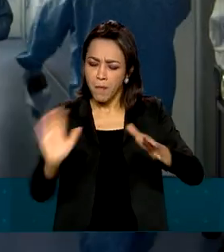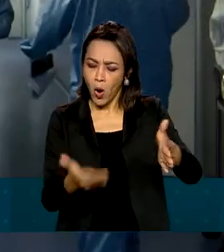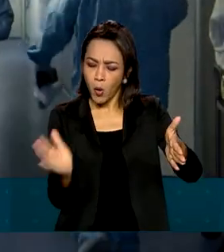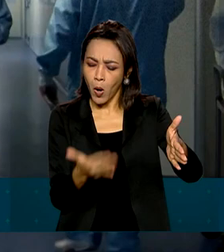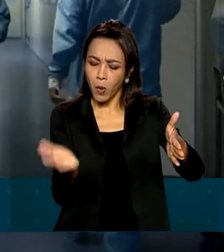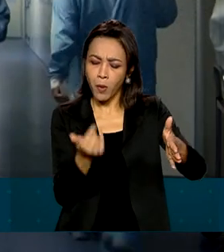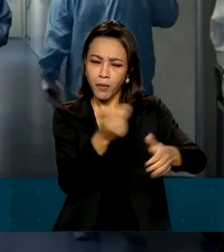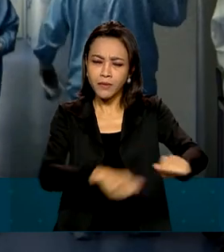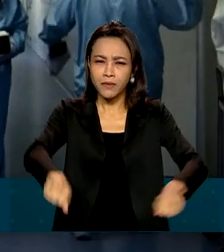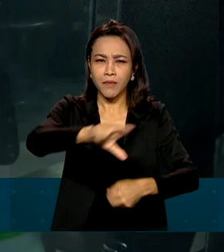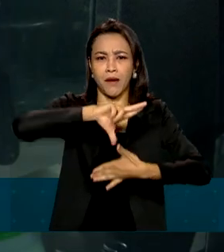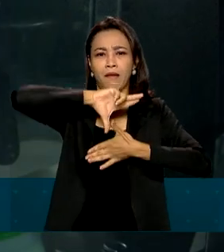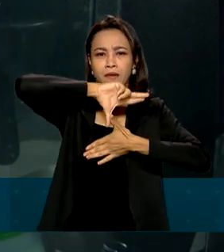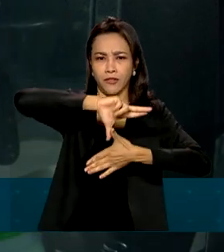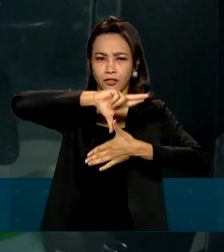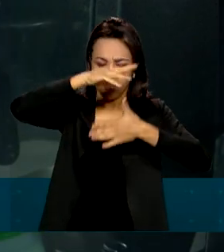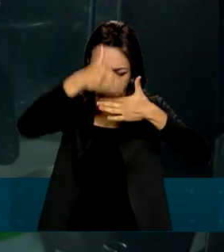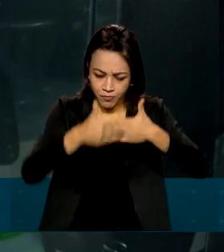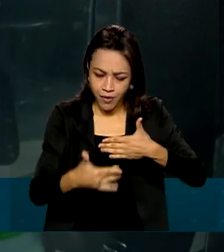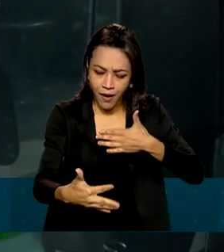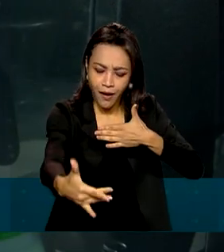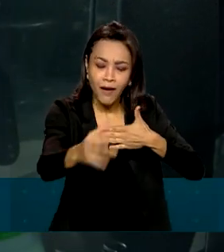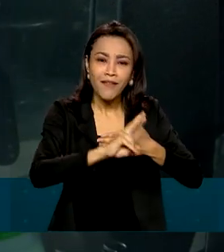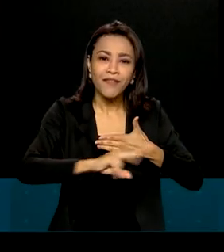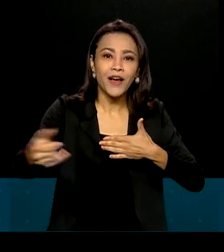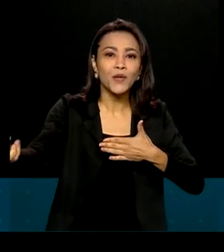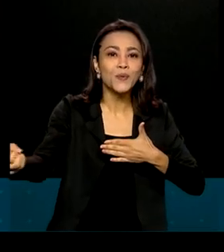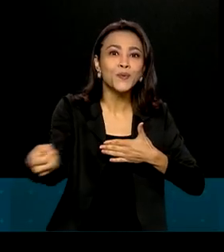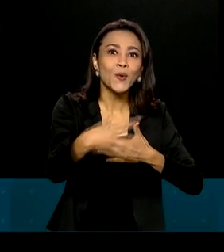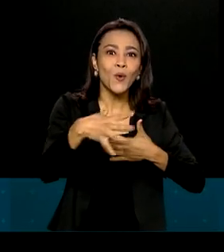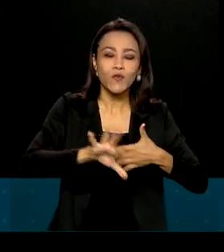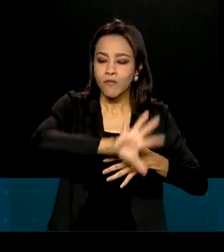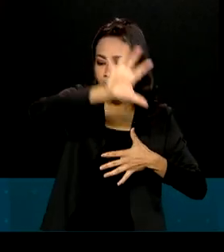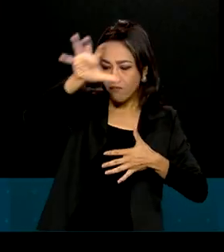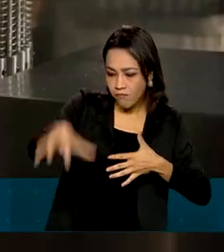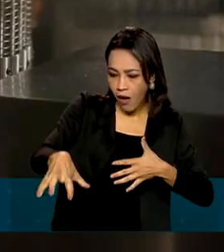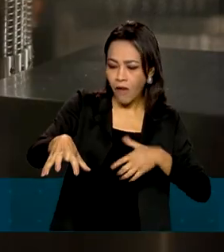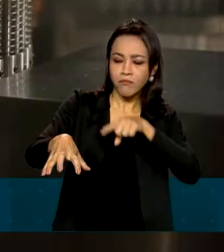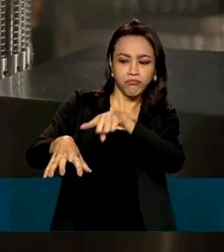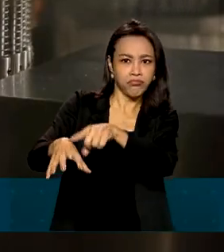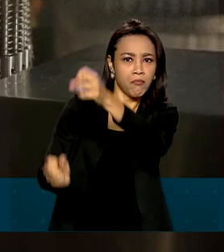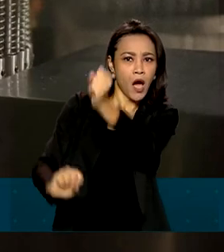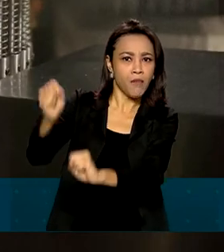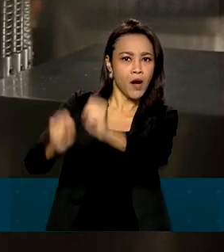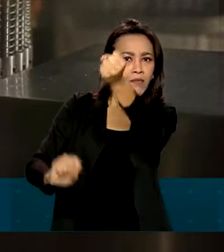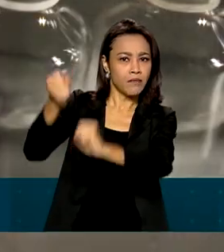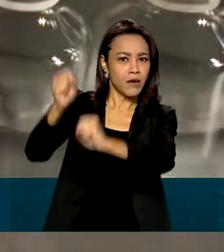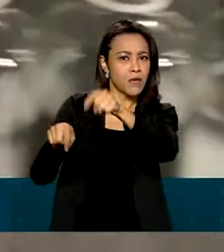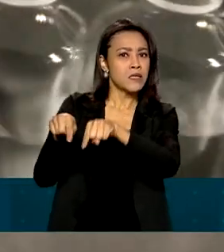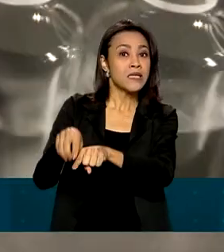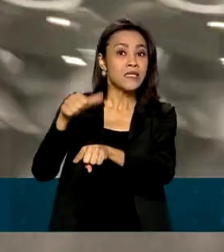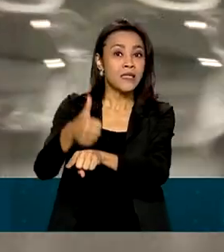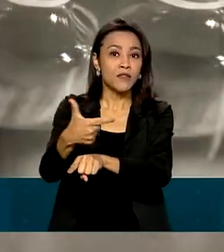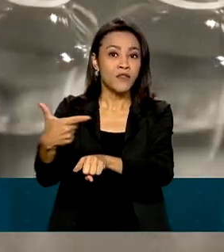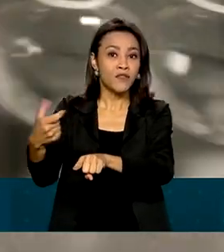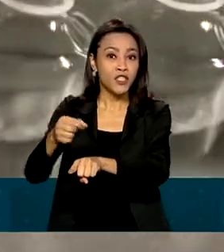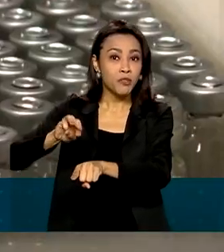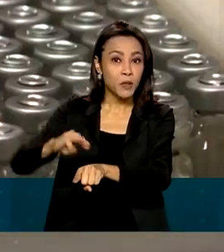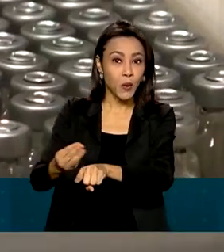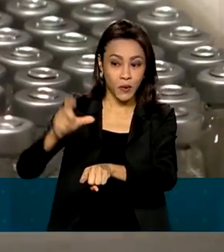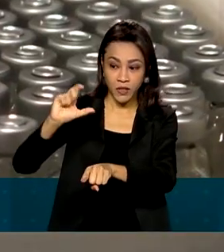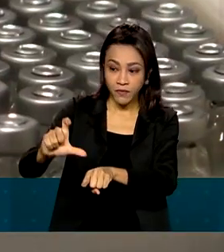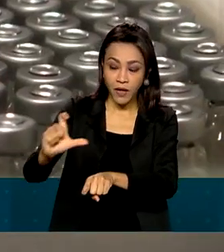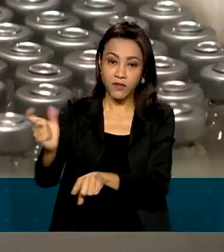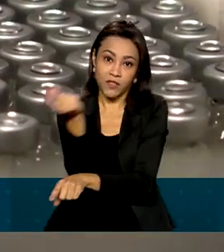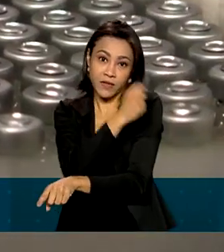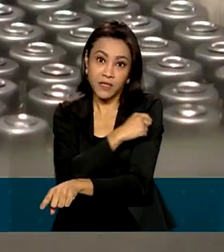Latina. E nos próximos anos, ela vai ganhar um novo complexo industrial, capaz de fabricar 120 milhões de frascos de